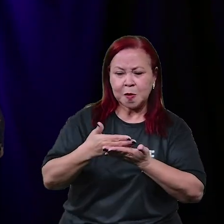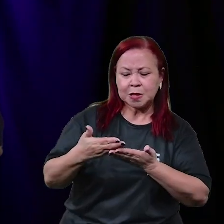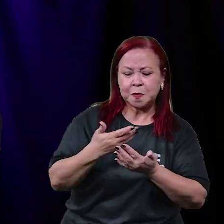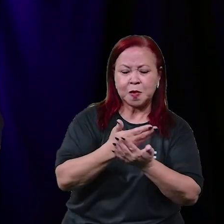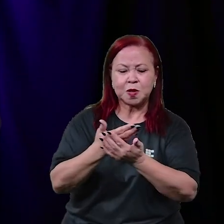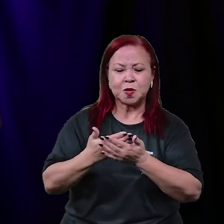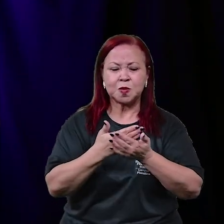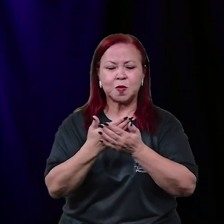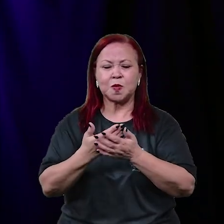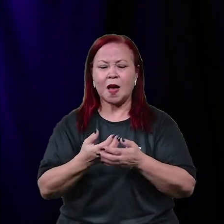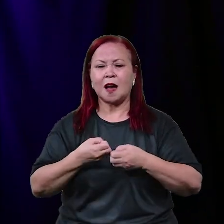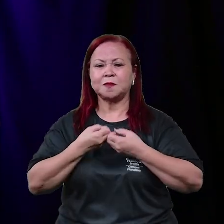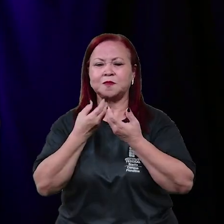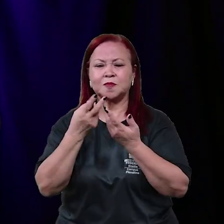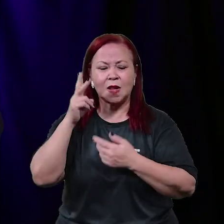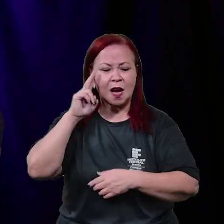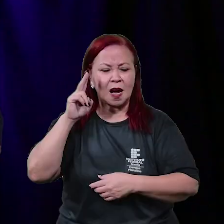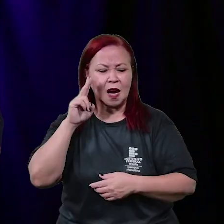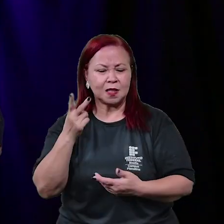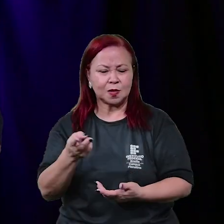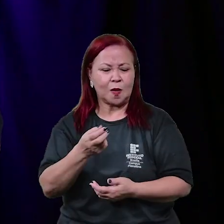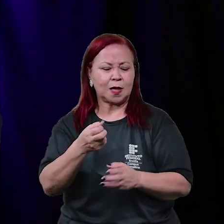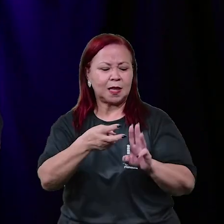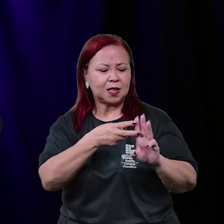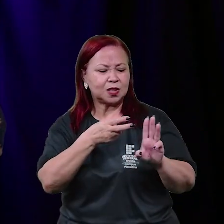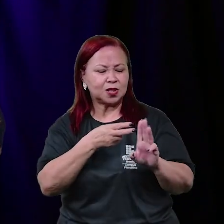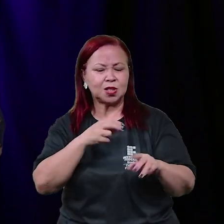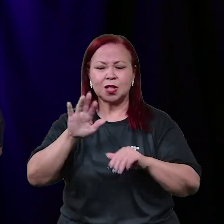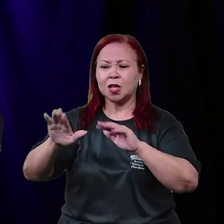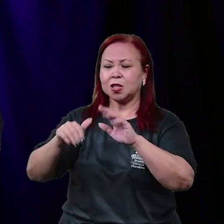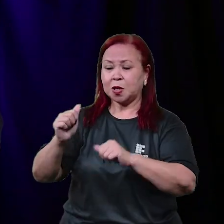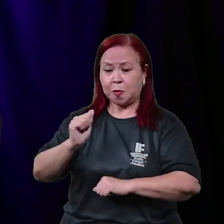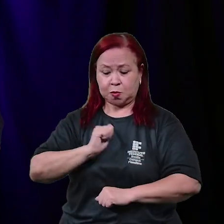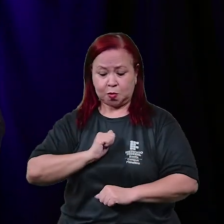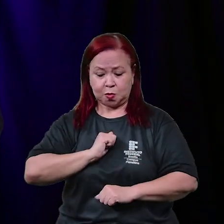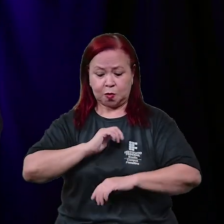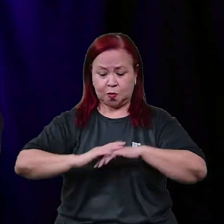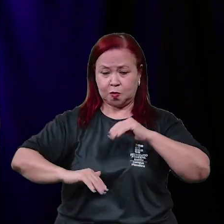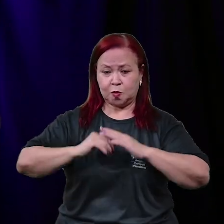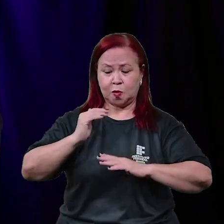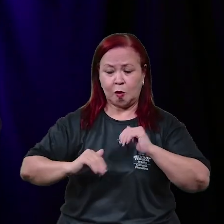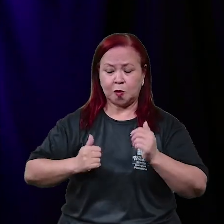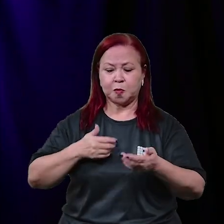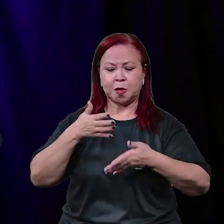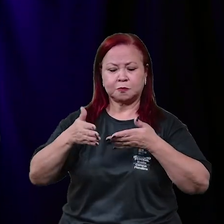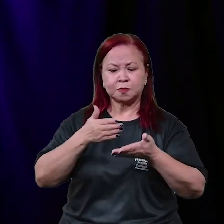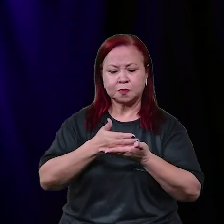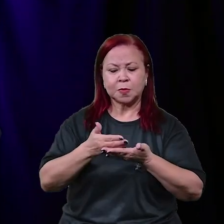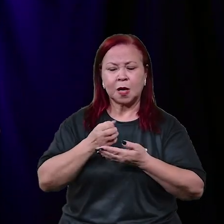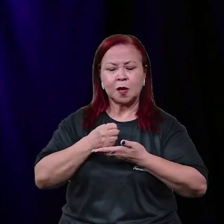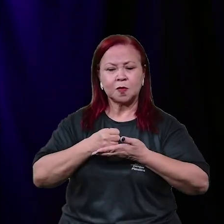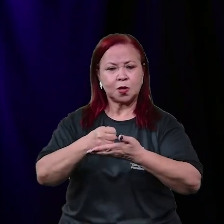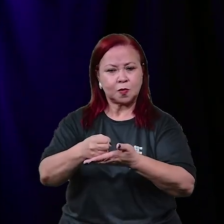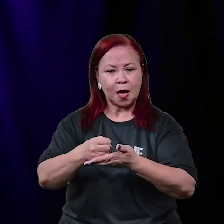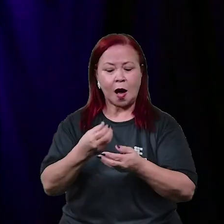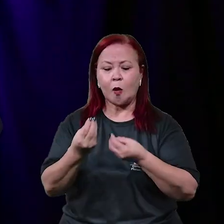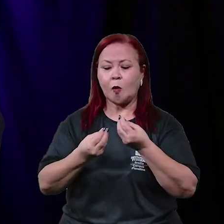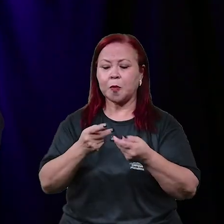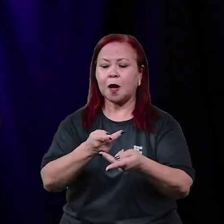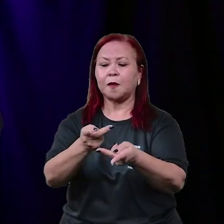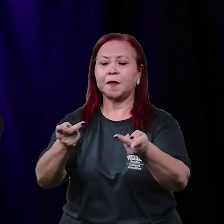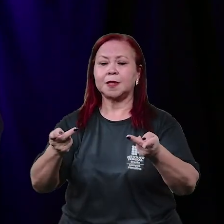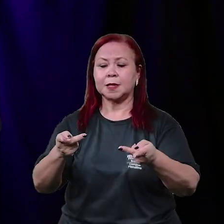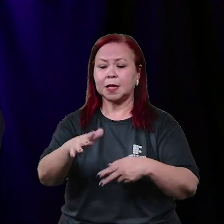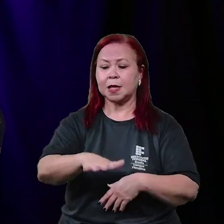contos indígenas e chamamos algumas antropólogas para falar para a gente sobre como que é uma visita, né, no território. E